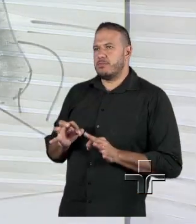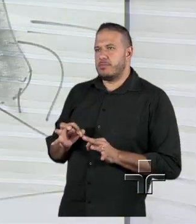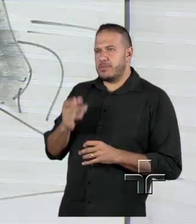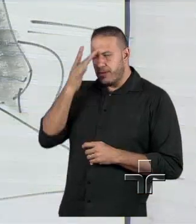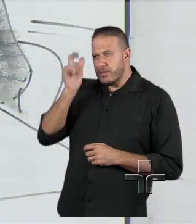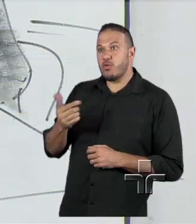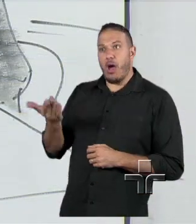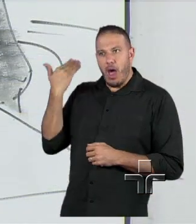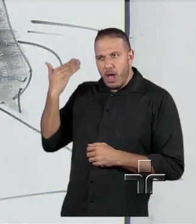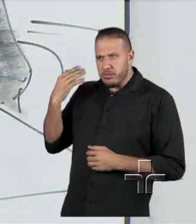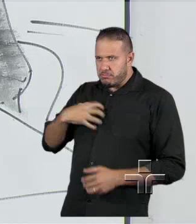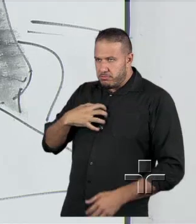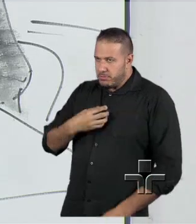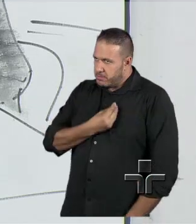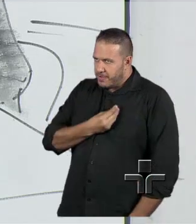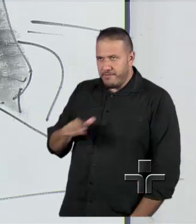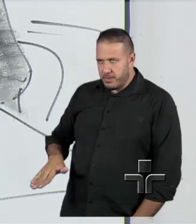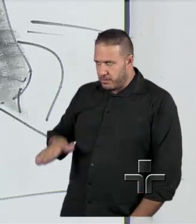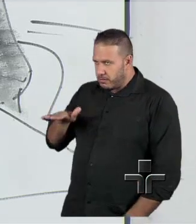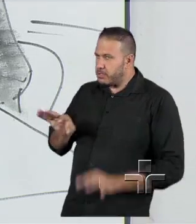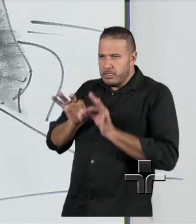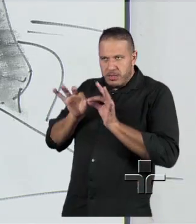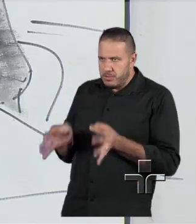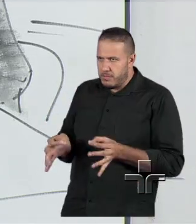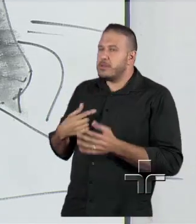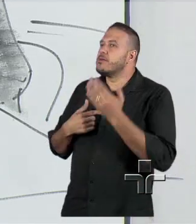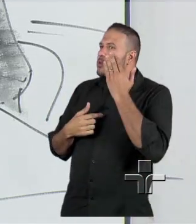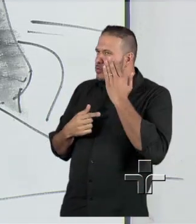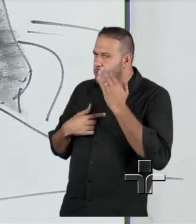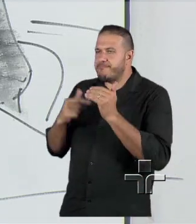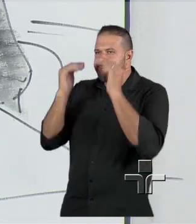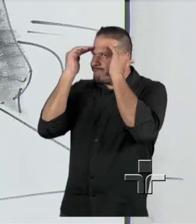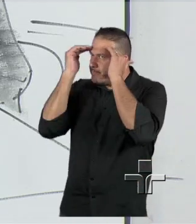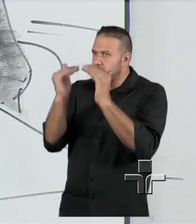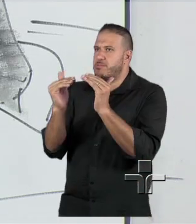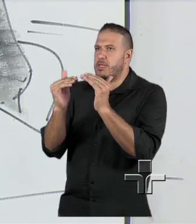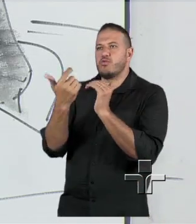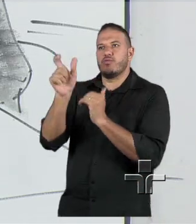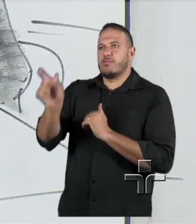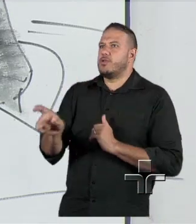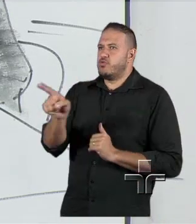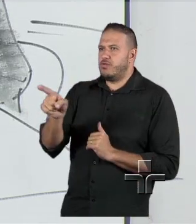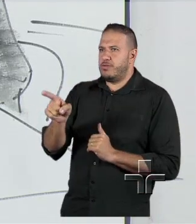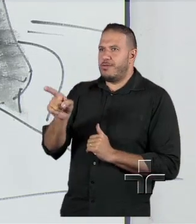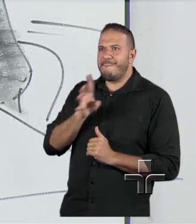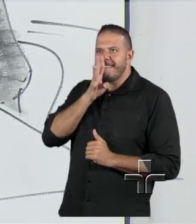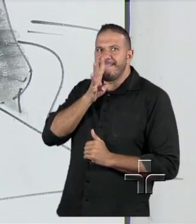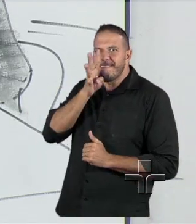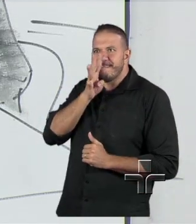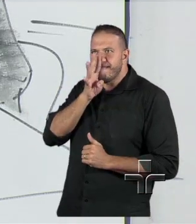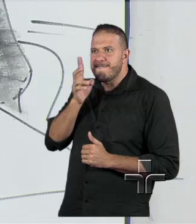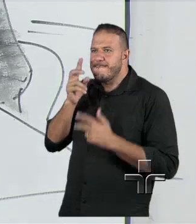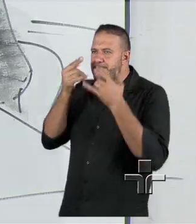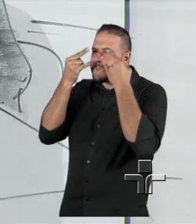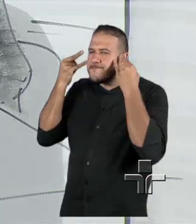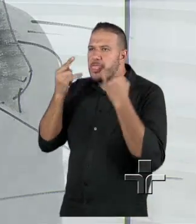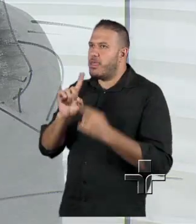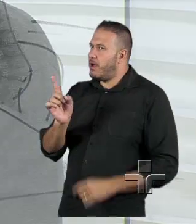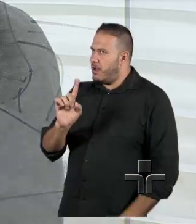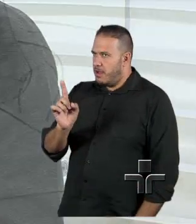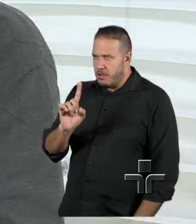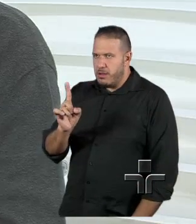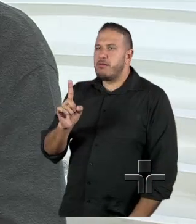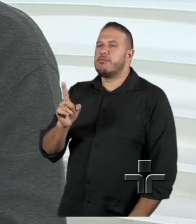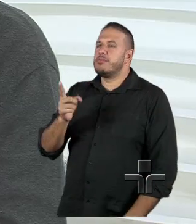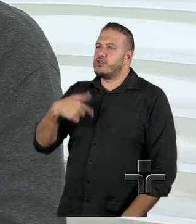uma infância simples, como que eu vim, sabe respeitar o outro, né? Então, o que eu posso te dizer é que a